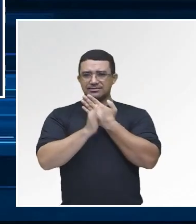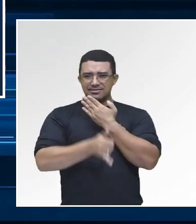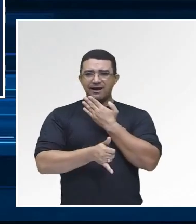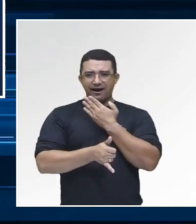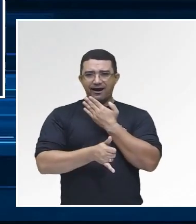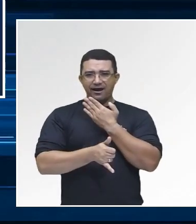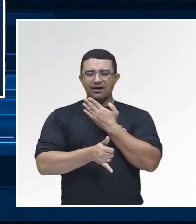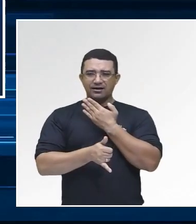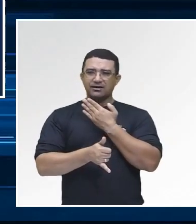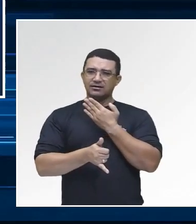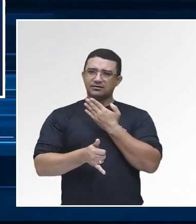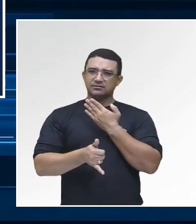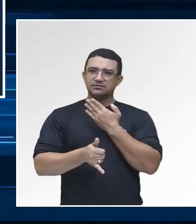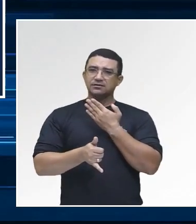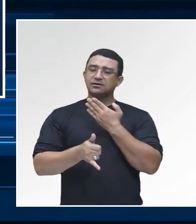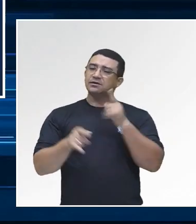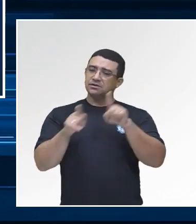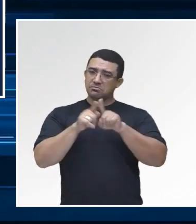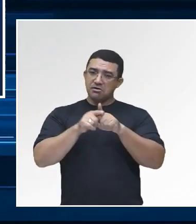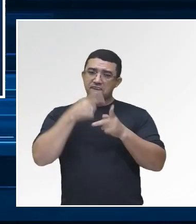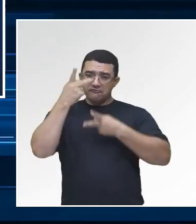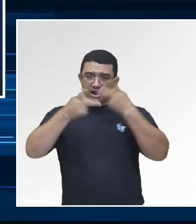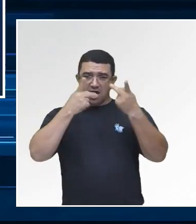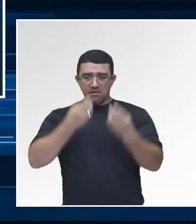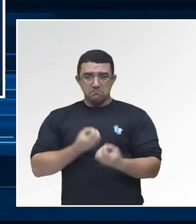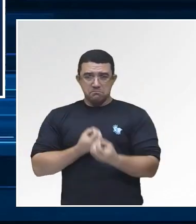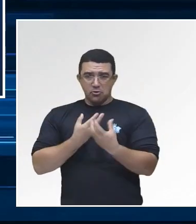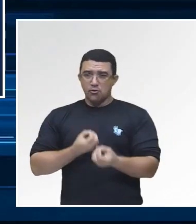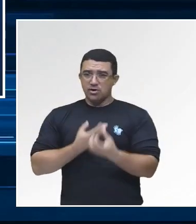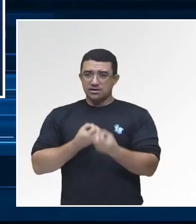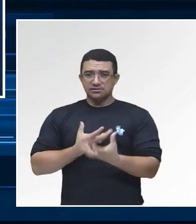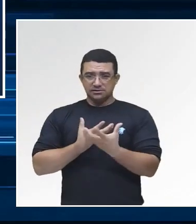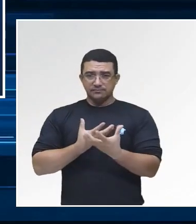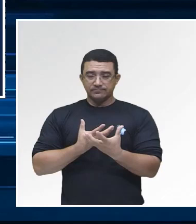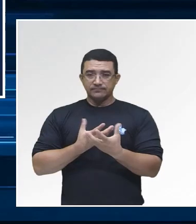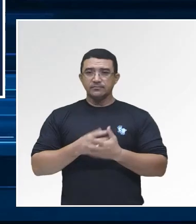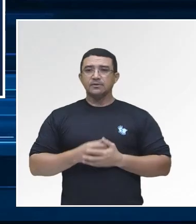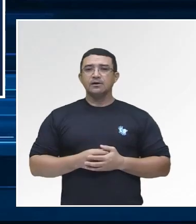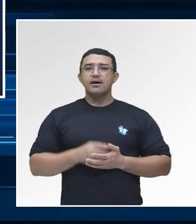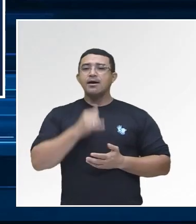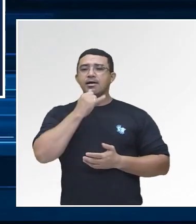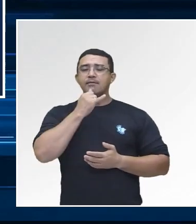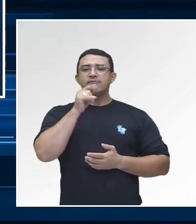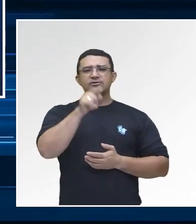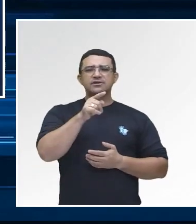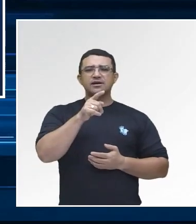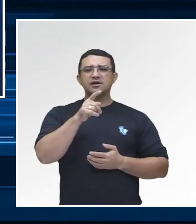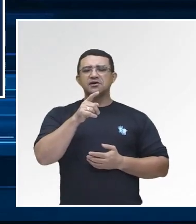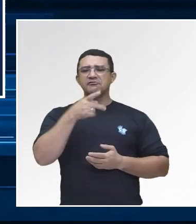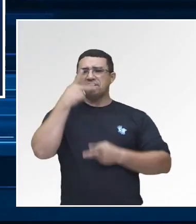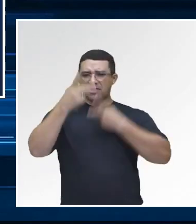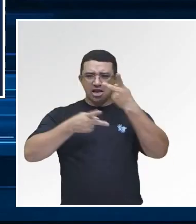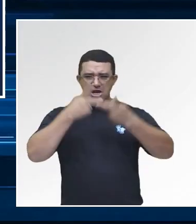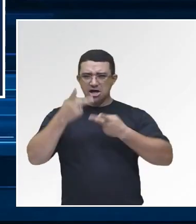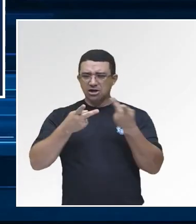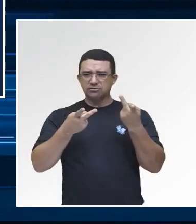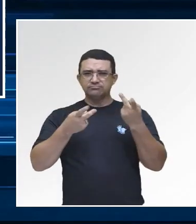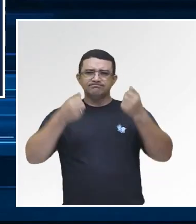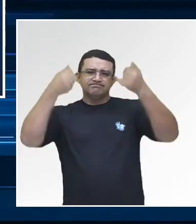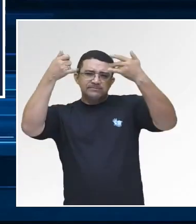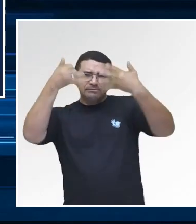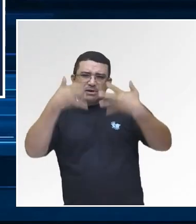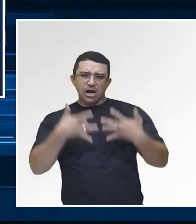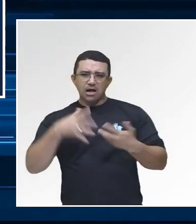É recitar uma poesia. Então, quando você está dizendo algo, colocando, contando